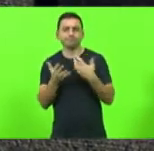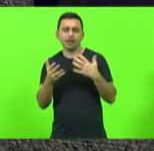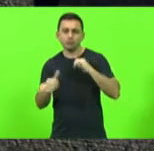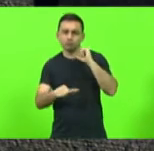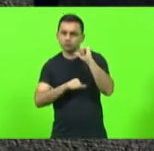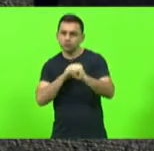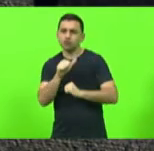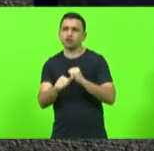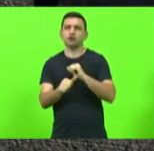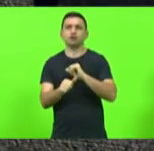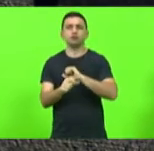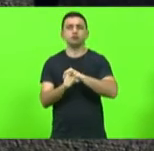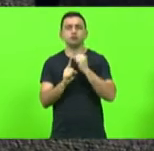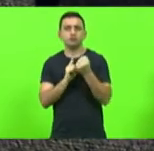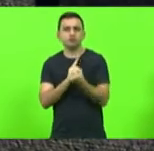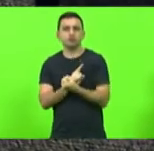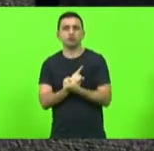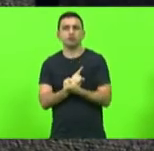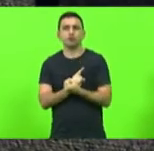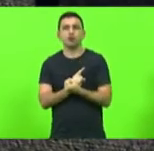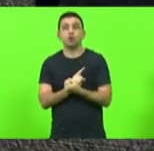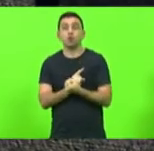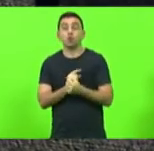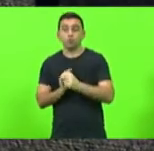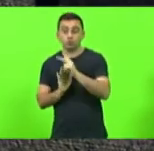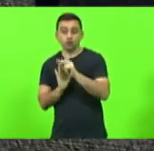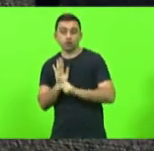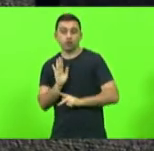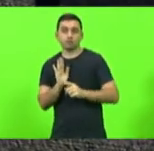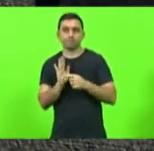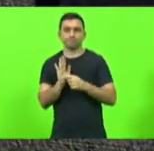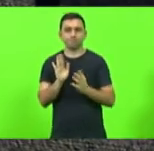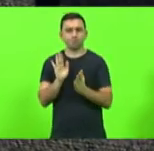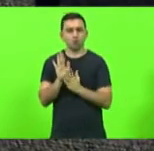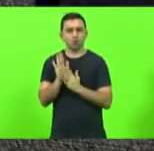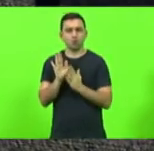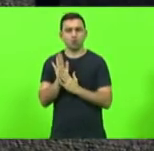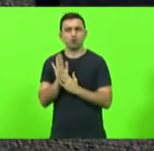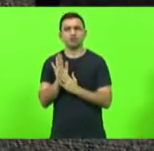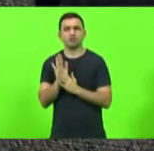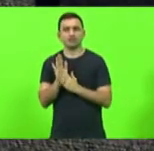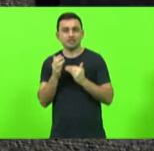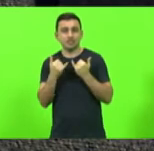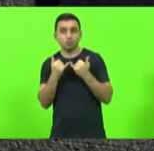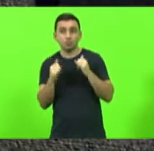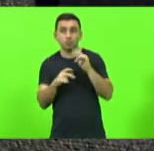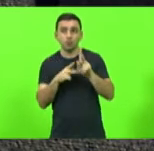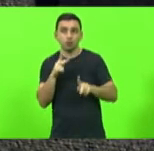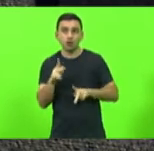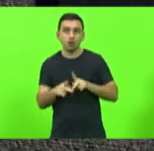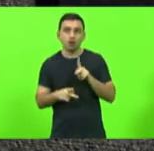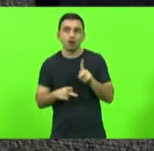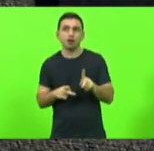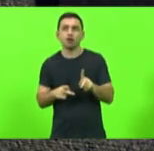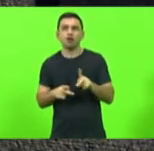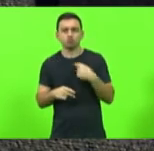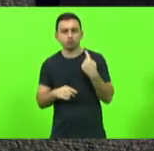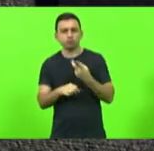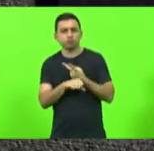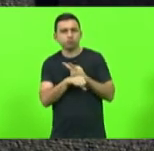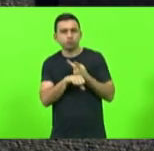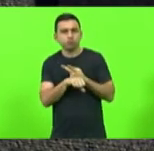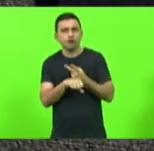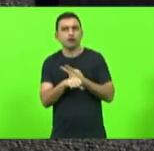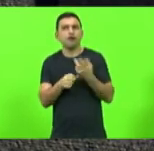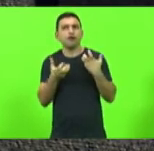sociedade, né? E, através do projeto, de uma proposta de projeto energético popular, a gente busca propor